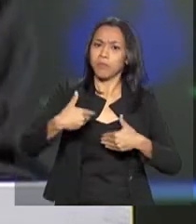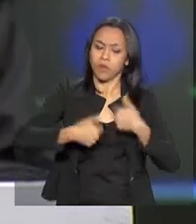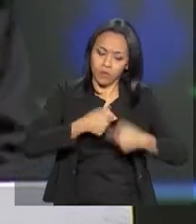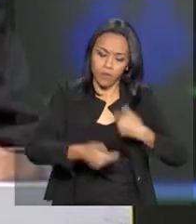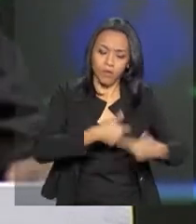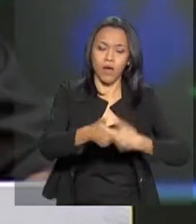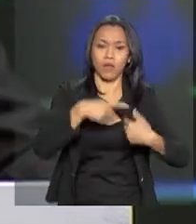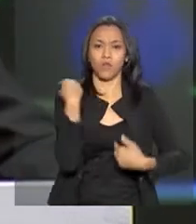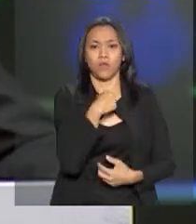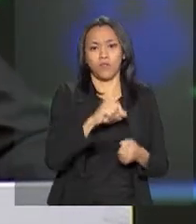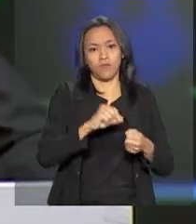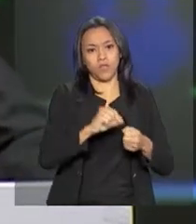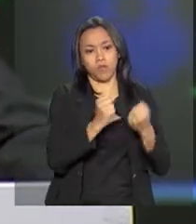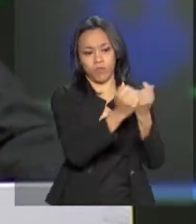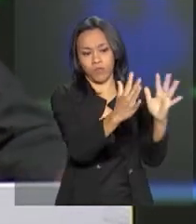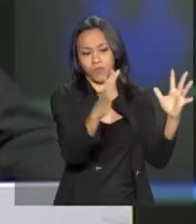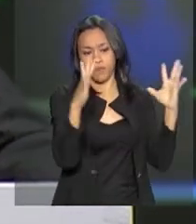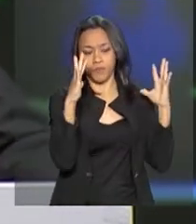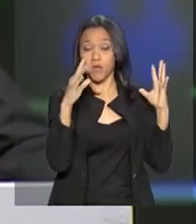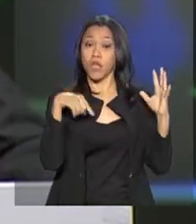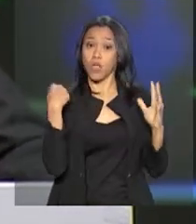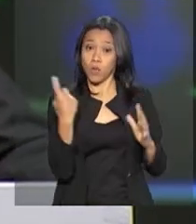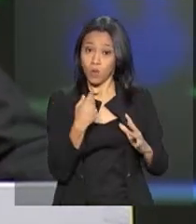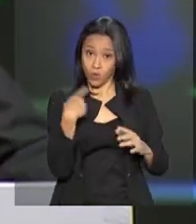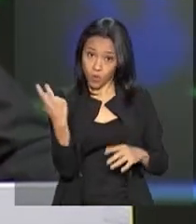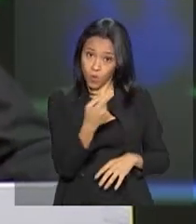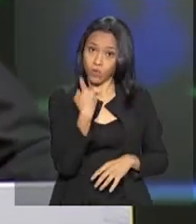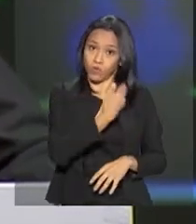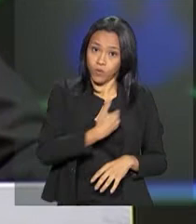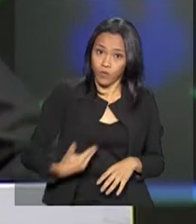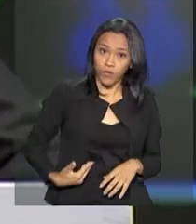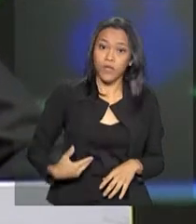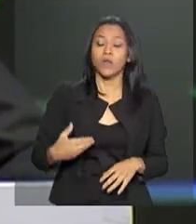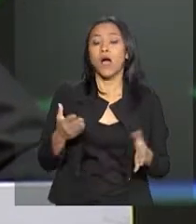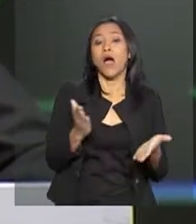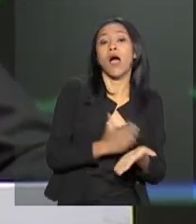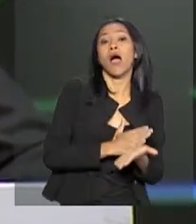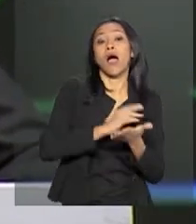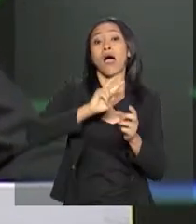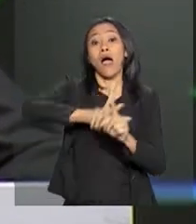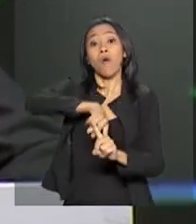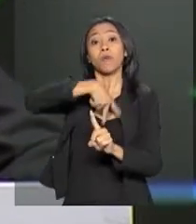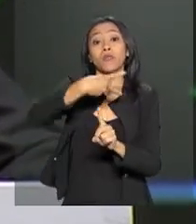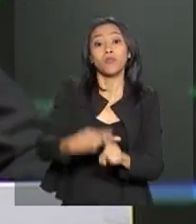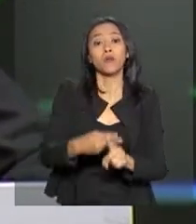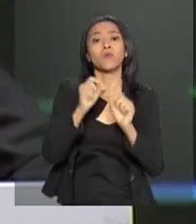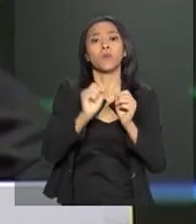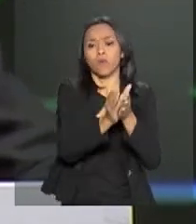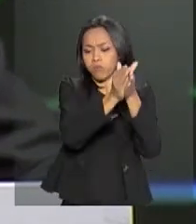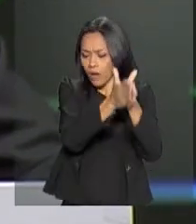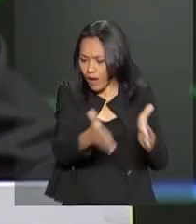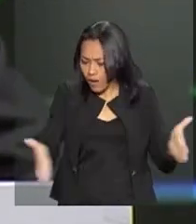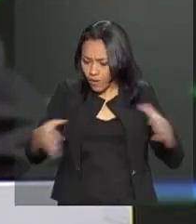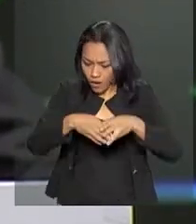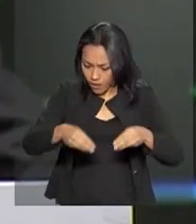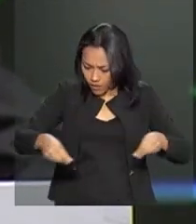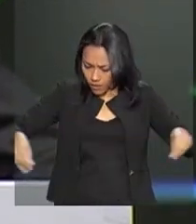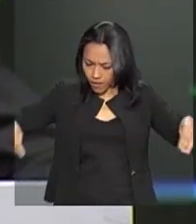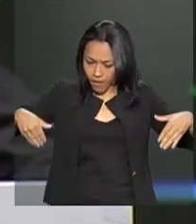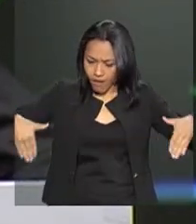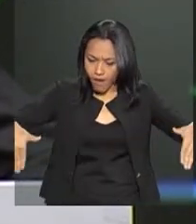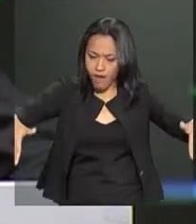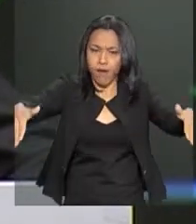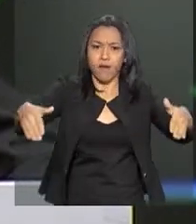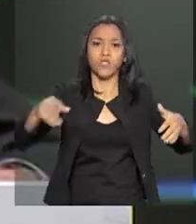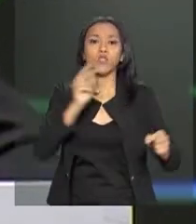no nosso governo nós duplicamos as áreas de preservação do meio ambiente no país